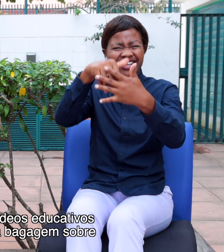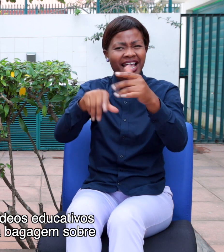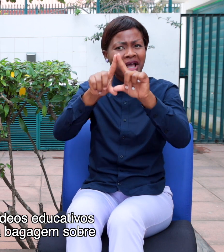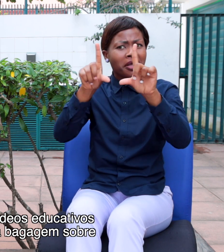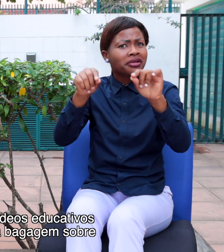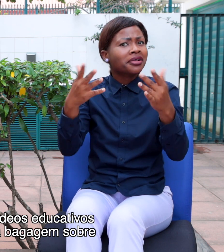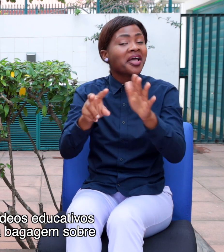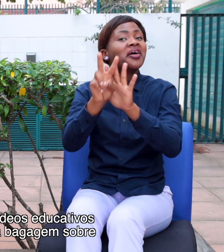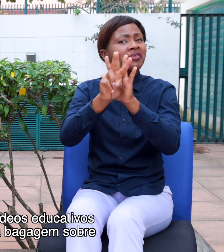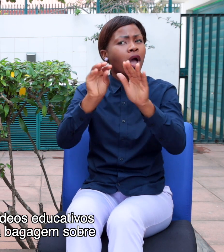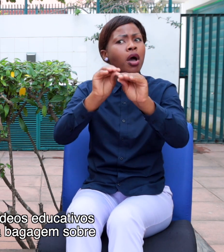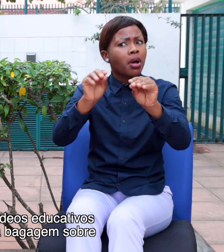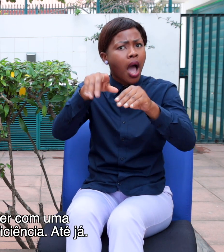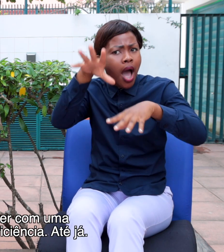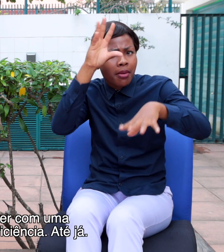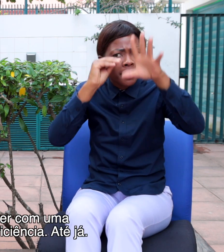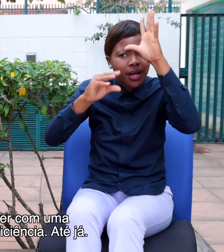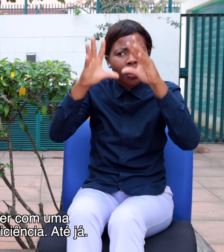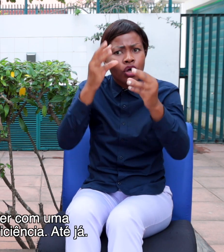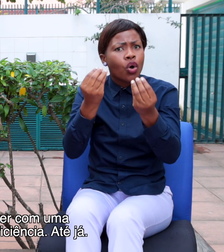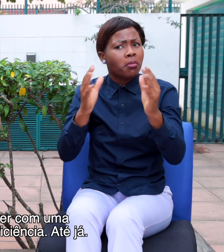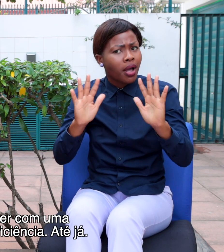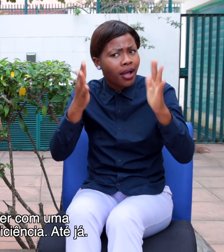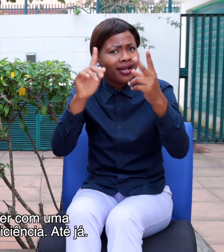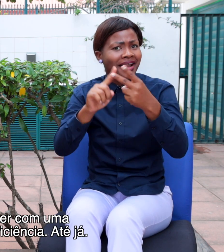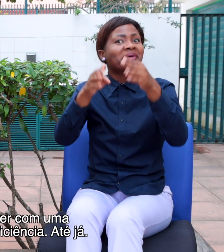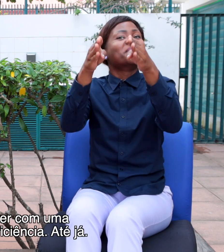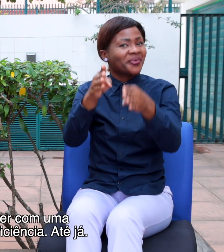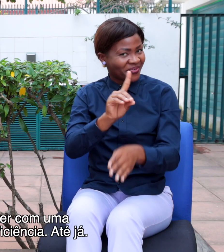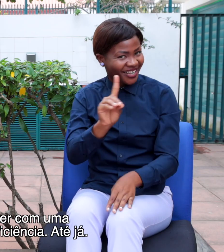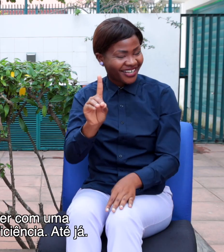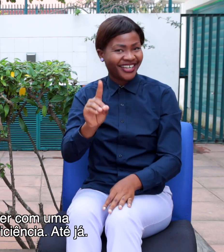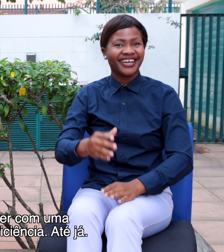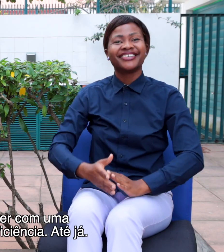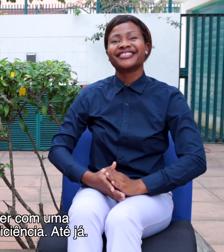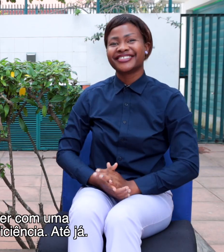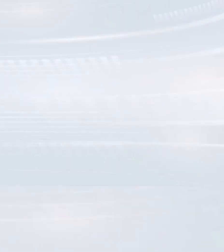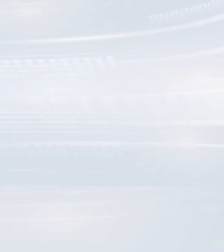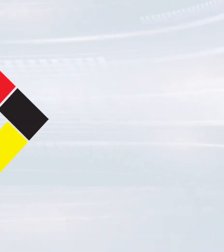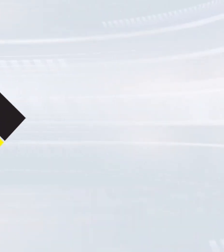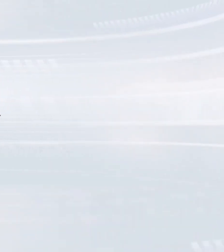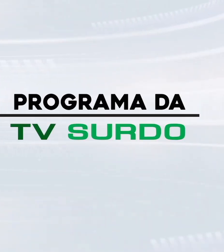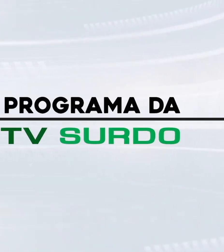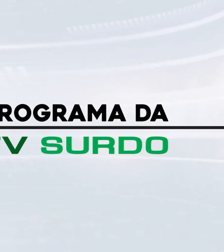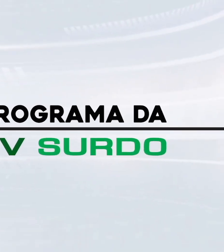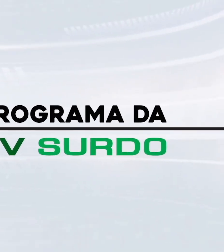e enriqueça sua bagagem sobre como conviver com uma pessoa com deficiência. Até já!